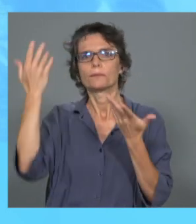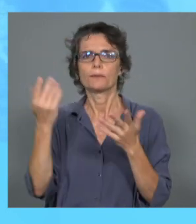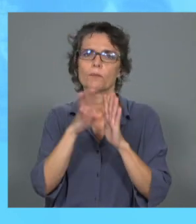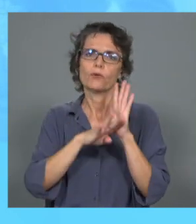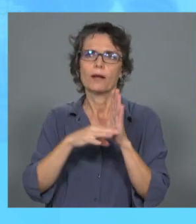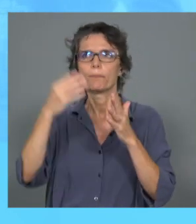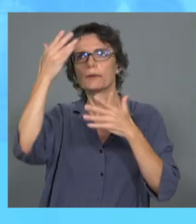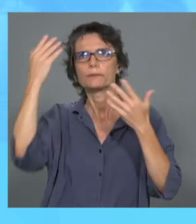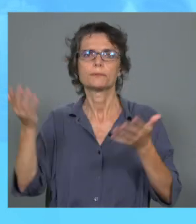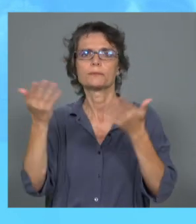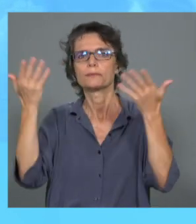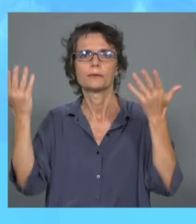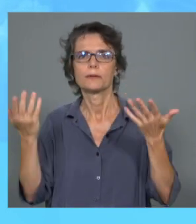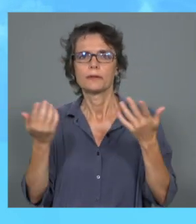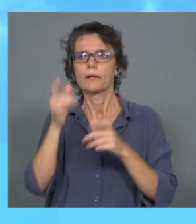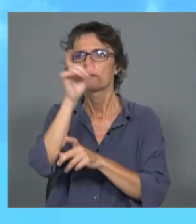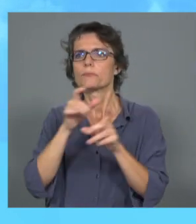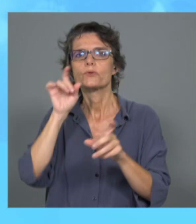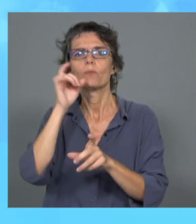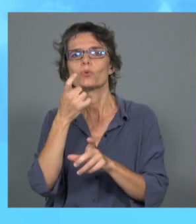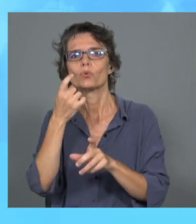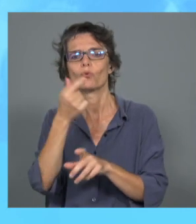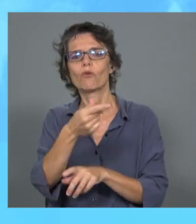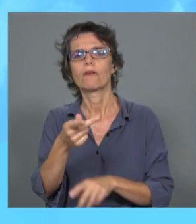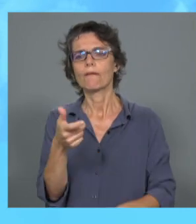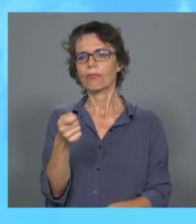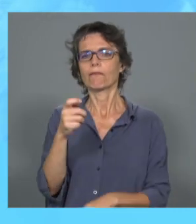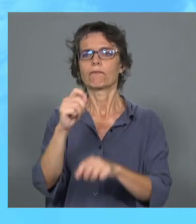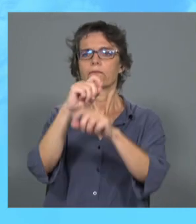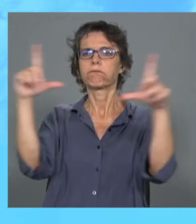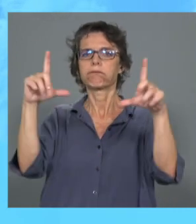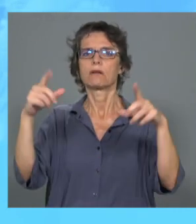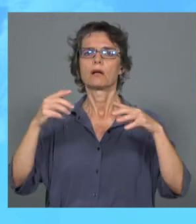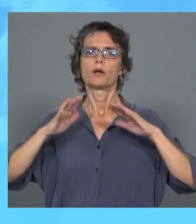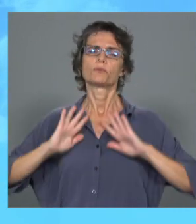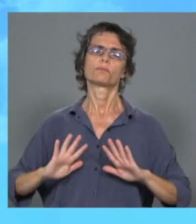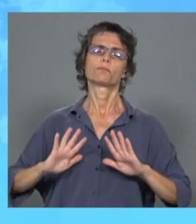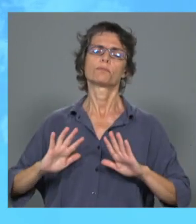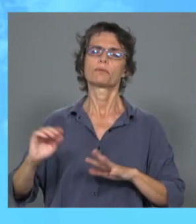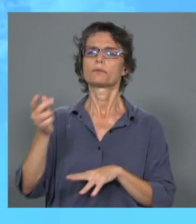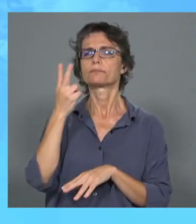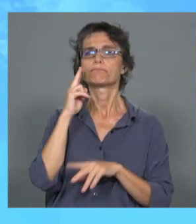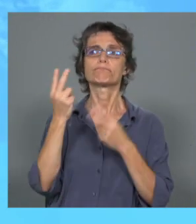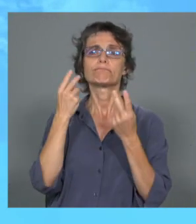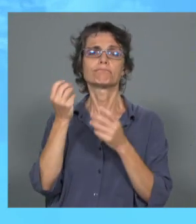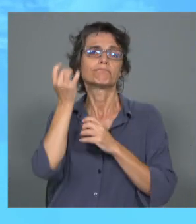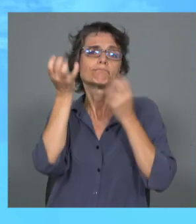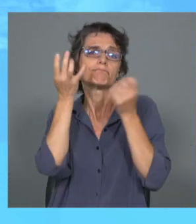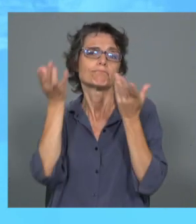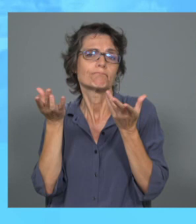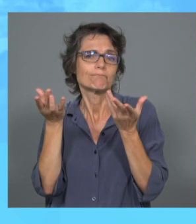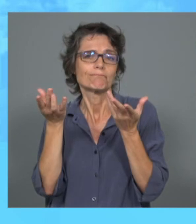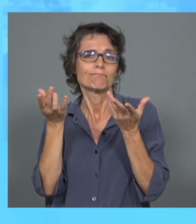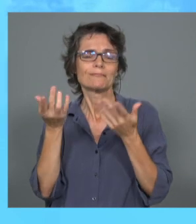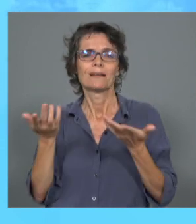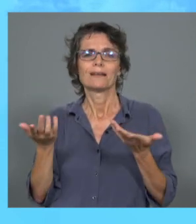pessoas querem um estado de descontração diante da televisão, é um ambiente